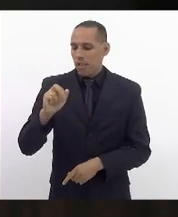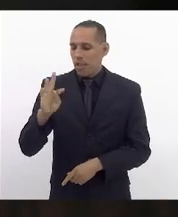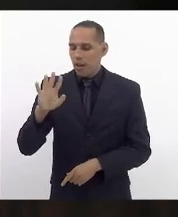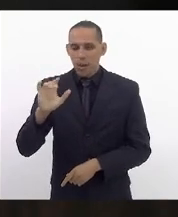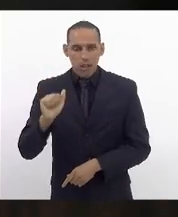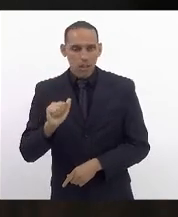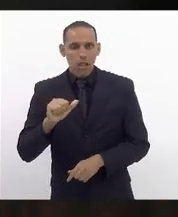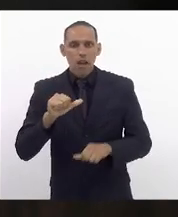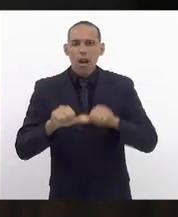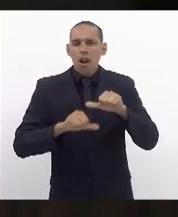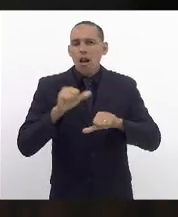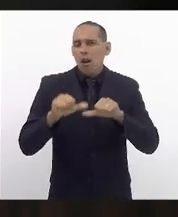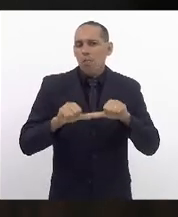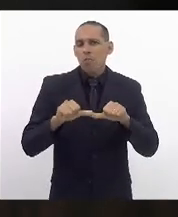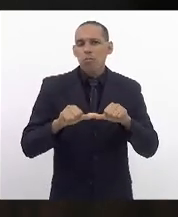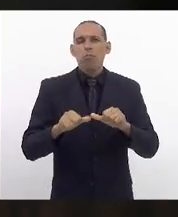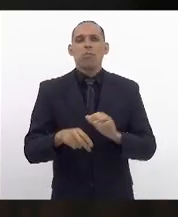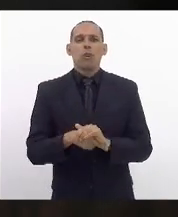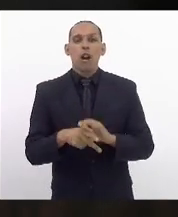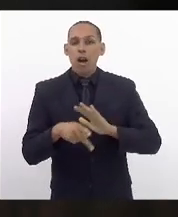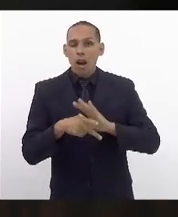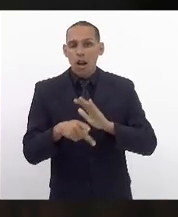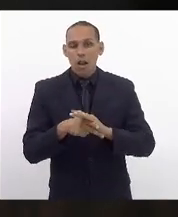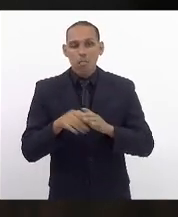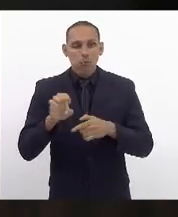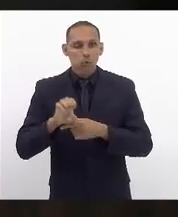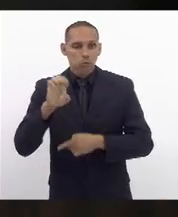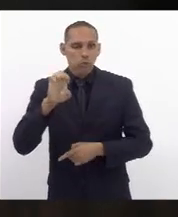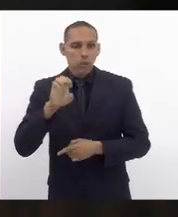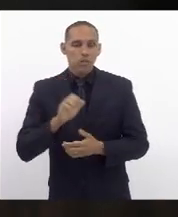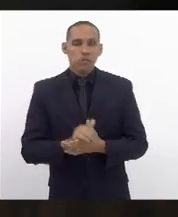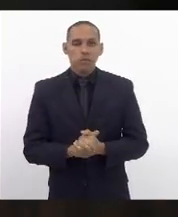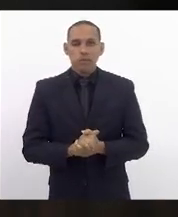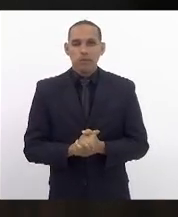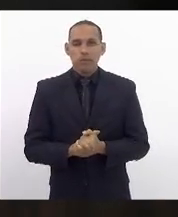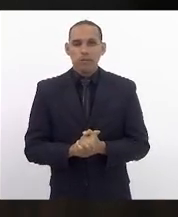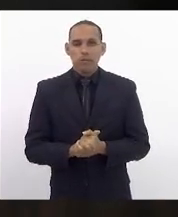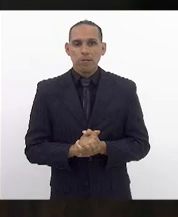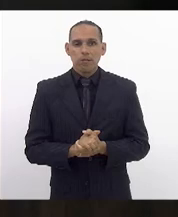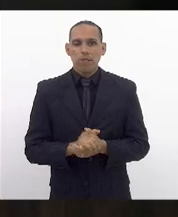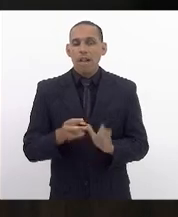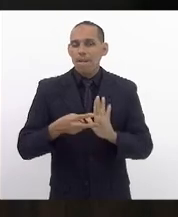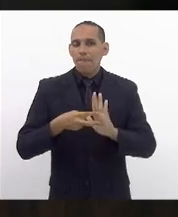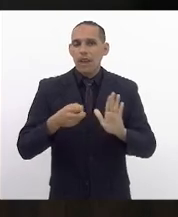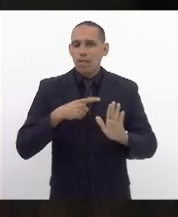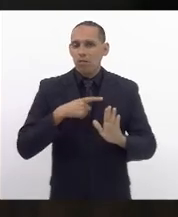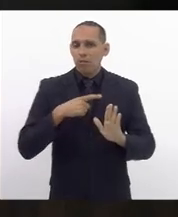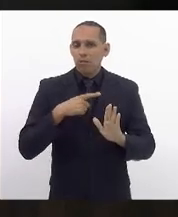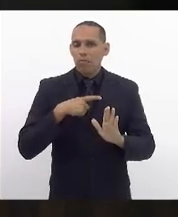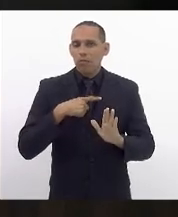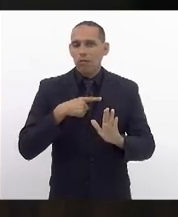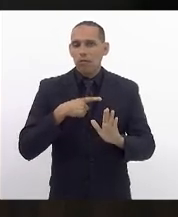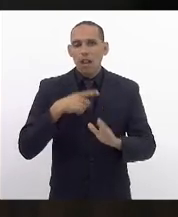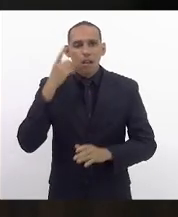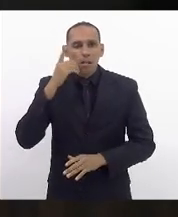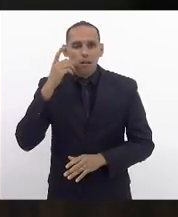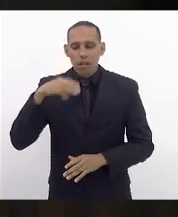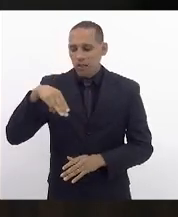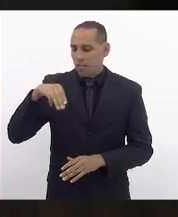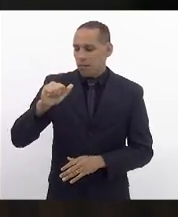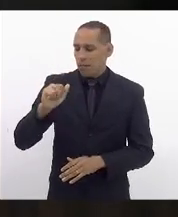8º da Constituição do Estado do Rio de Janeiro. Parecer da Comissão de Emendas Constitucionais, veto favorável ao mérito. Relator, deputado Marcelo